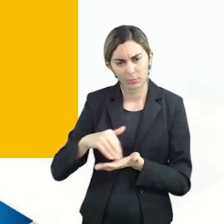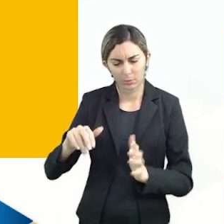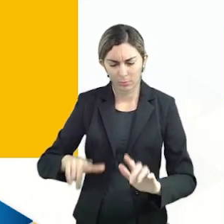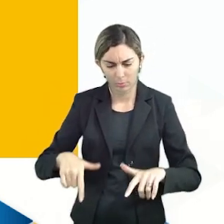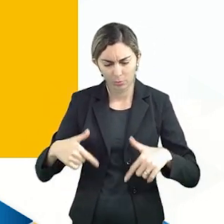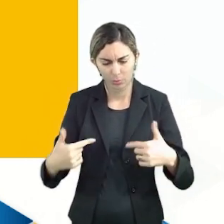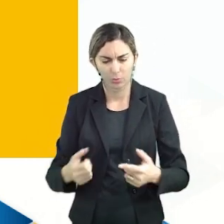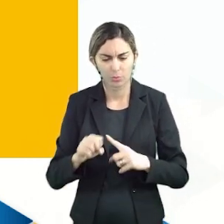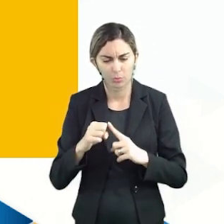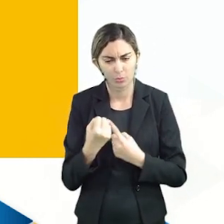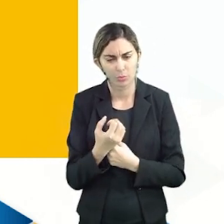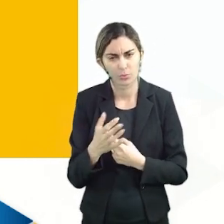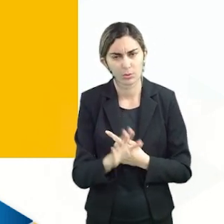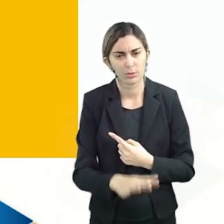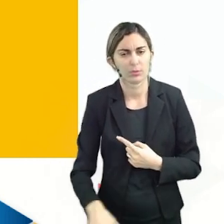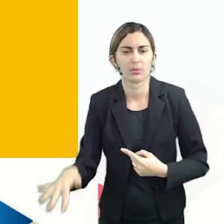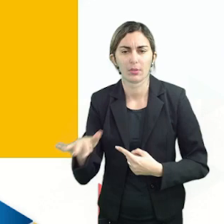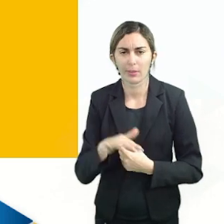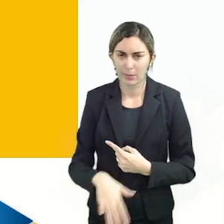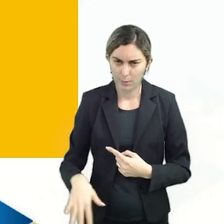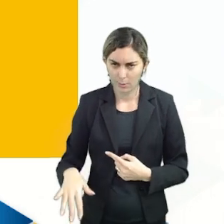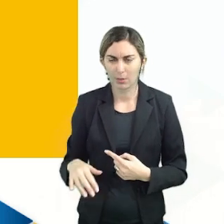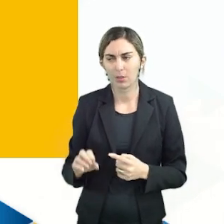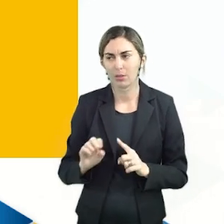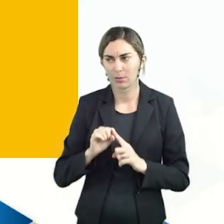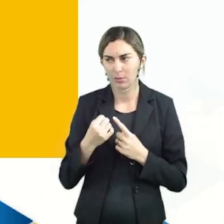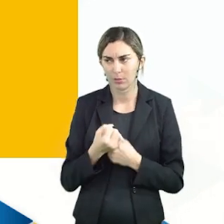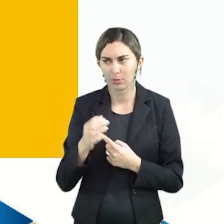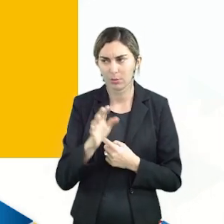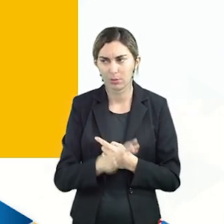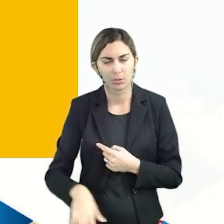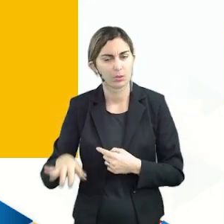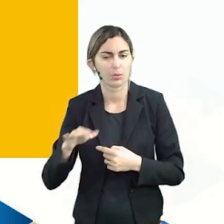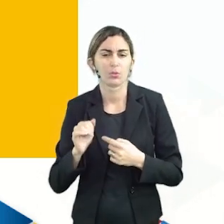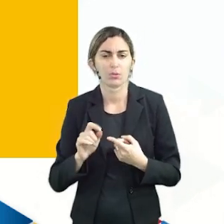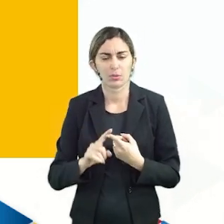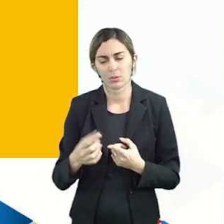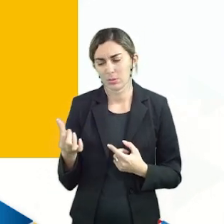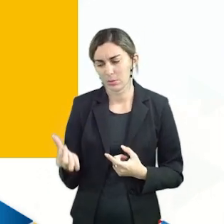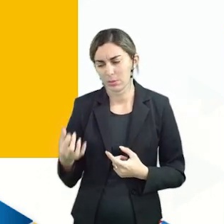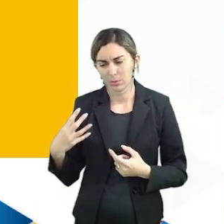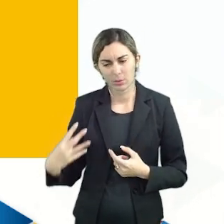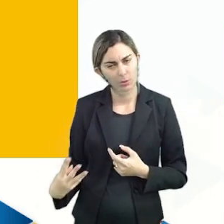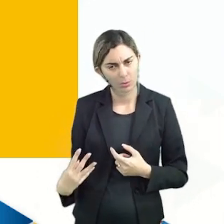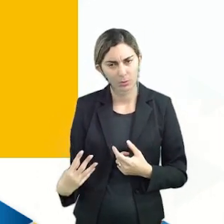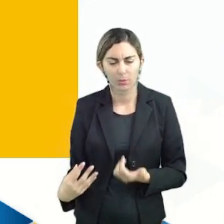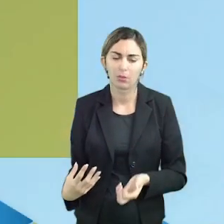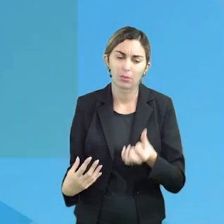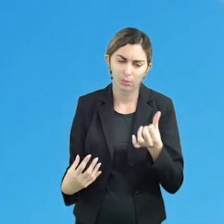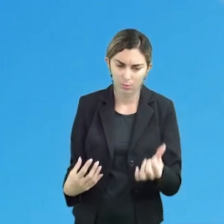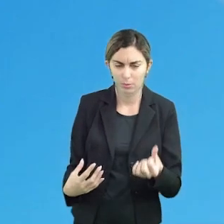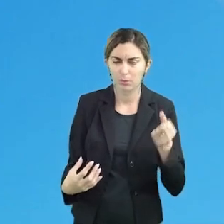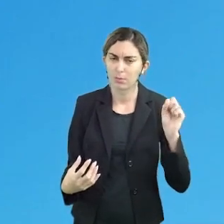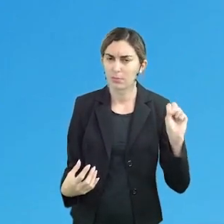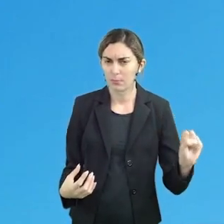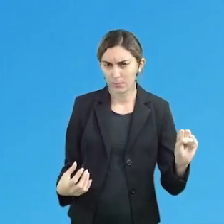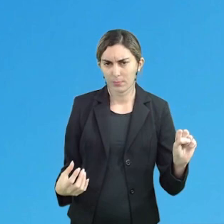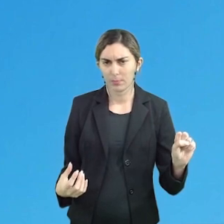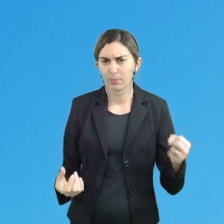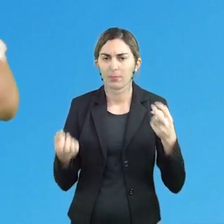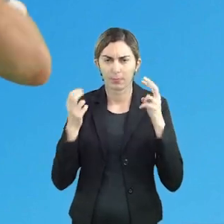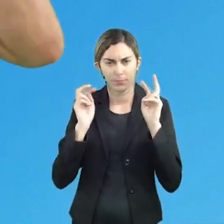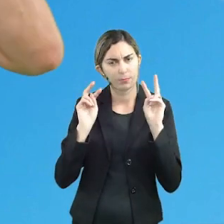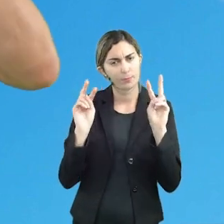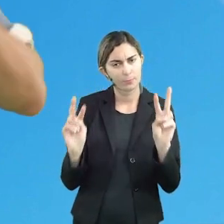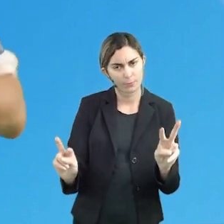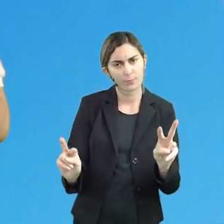Ação Social, olha aí, da Ação Social entre 64 e 68. Vejam